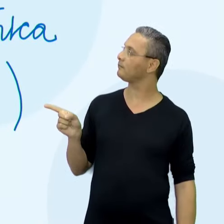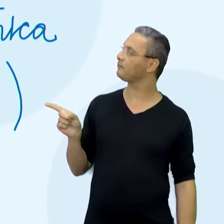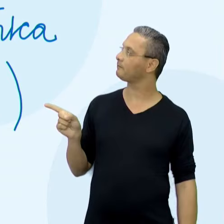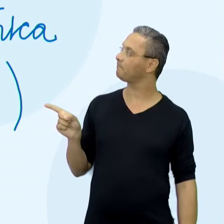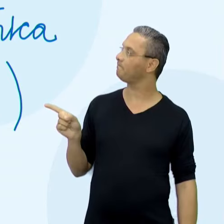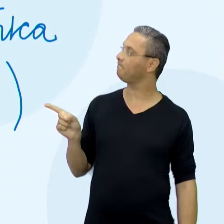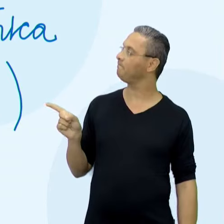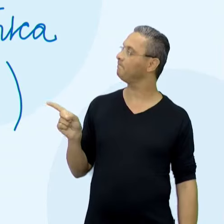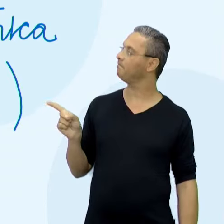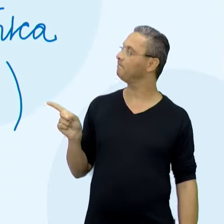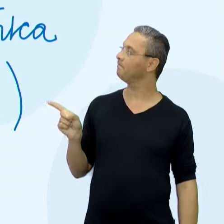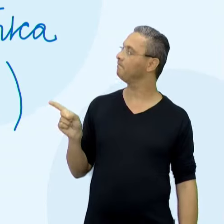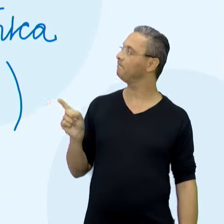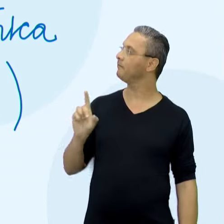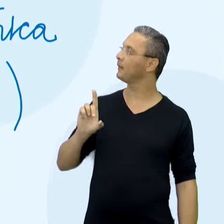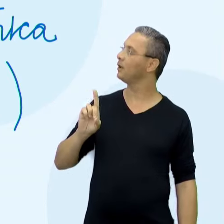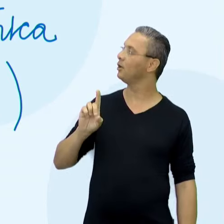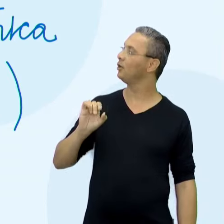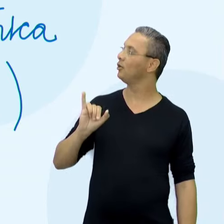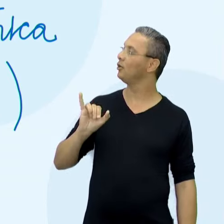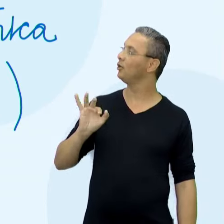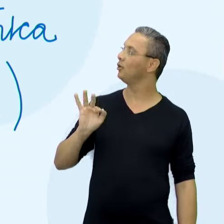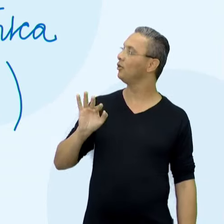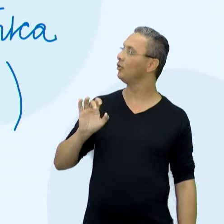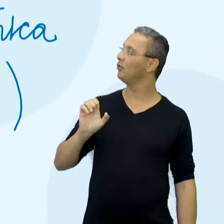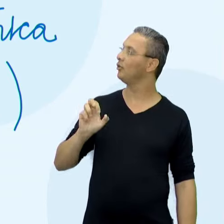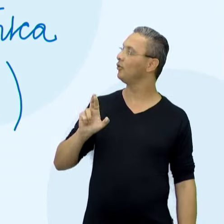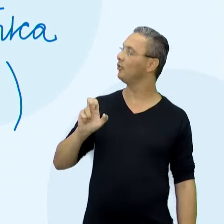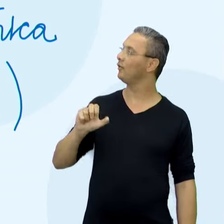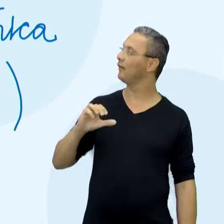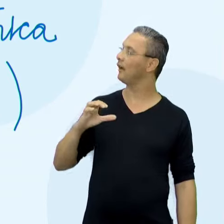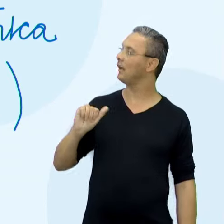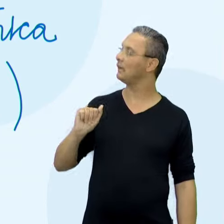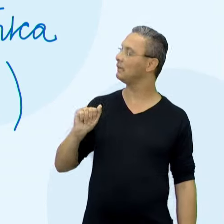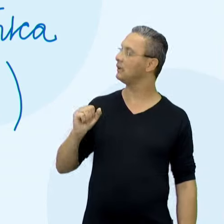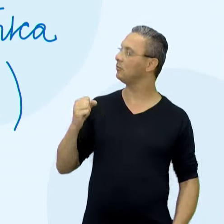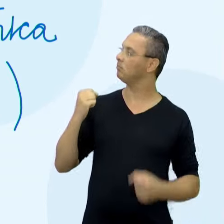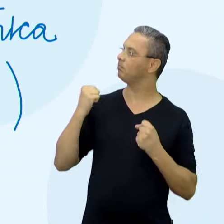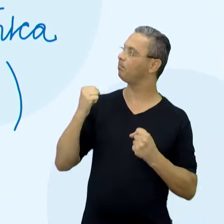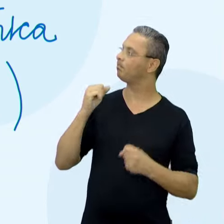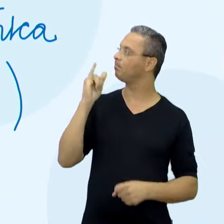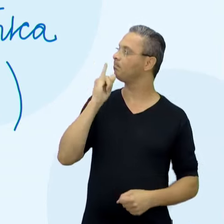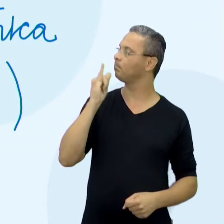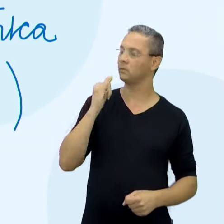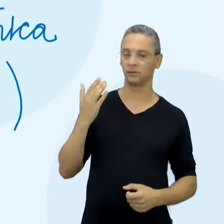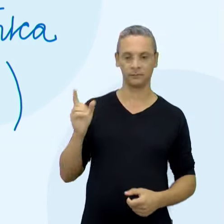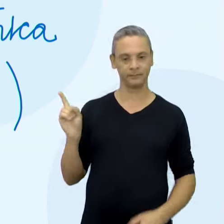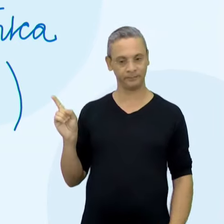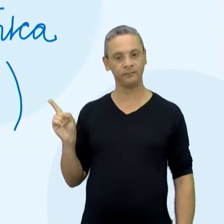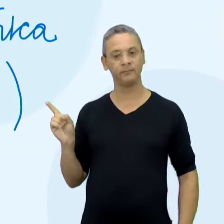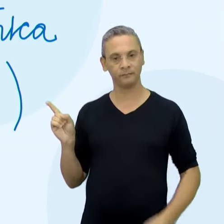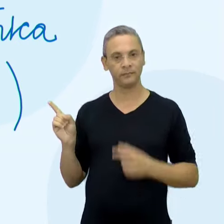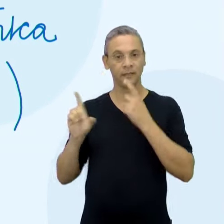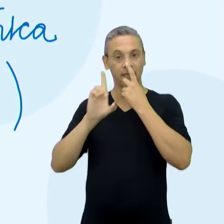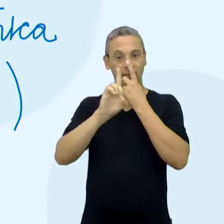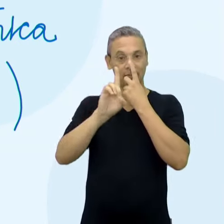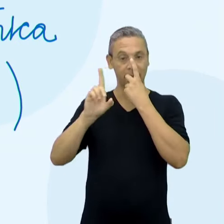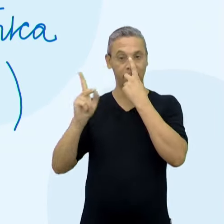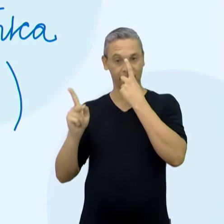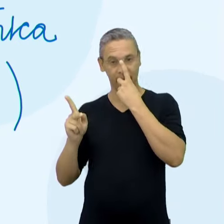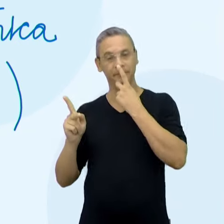diferença de potencial elétrico. E, em geral, essa diferença de